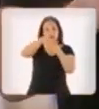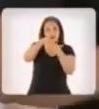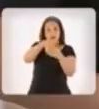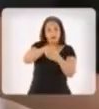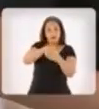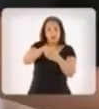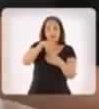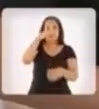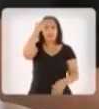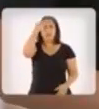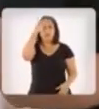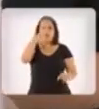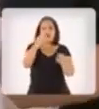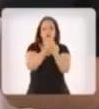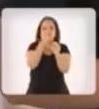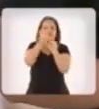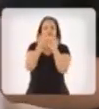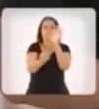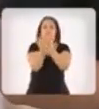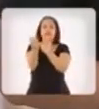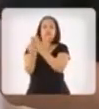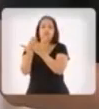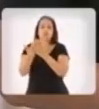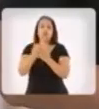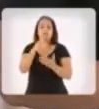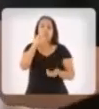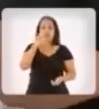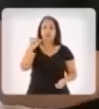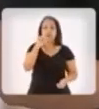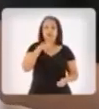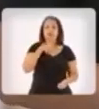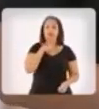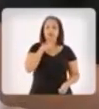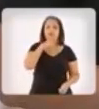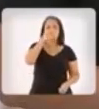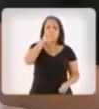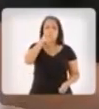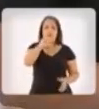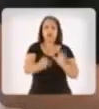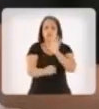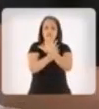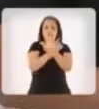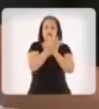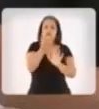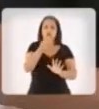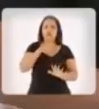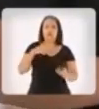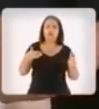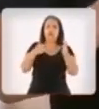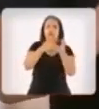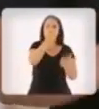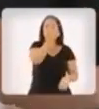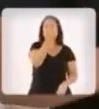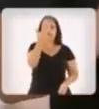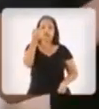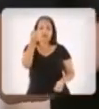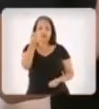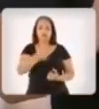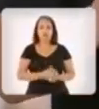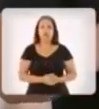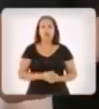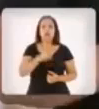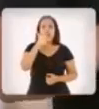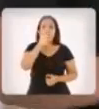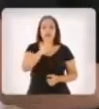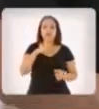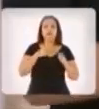Não é. Nós vamos criar 20 mil novas vagas em creches, 40 mil em pré-escolas, até 2020, mas através de uma